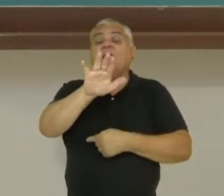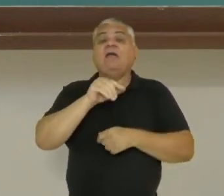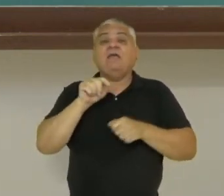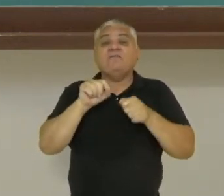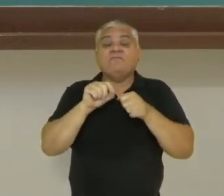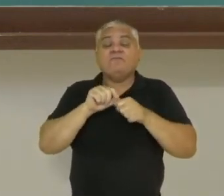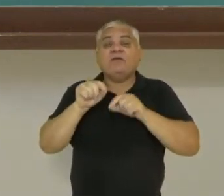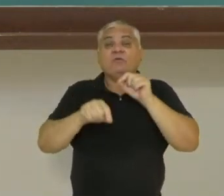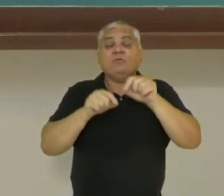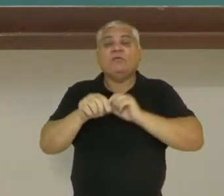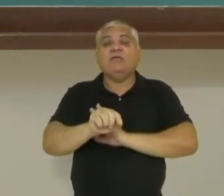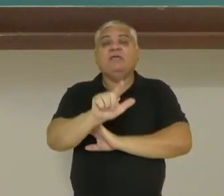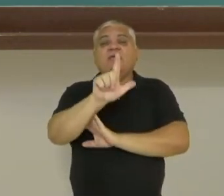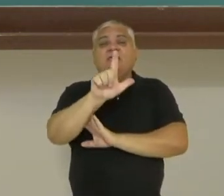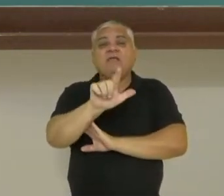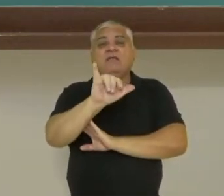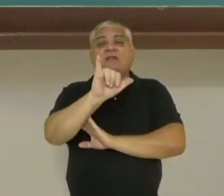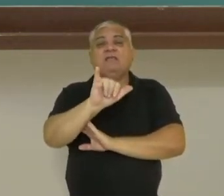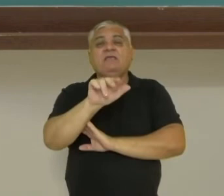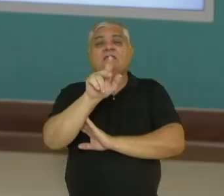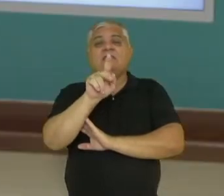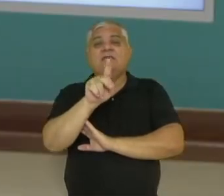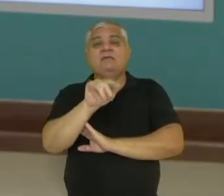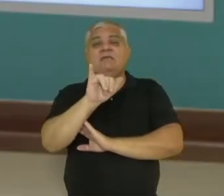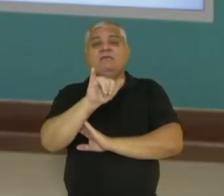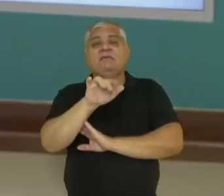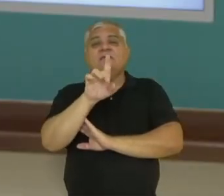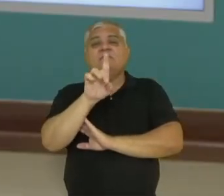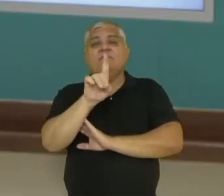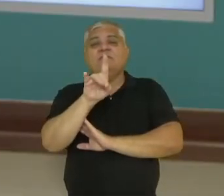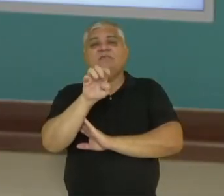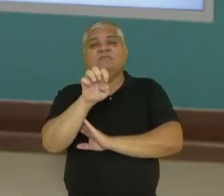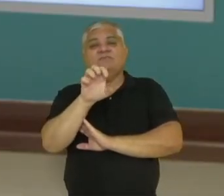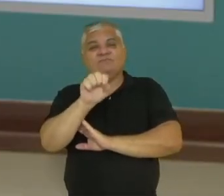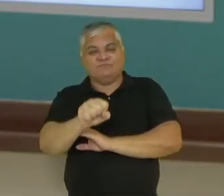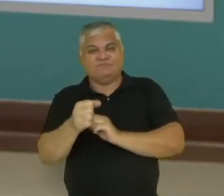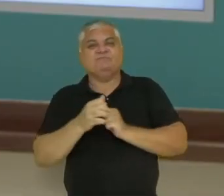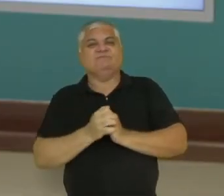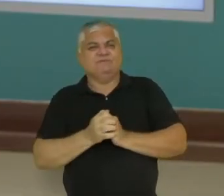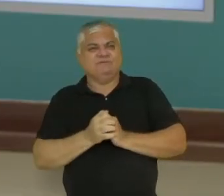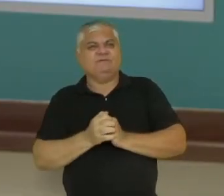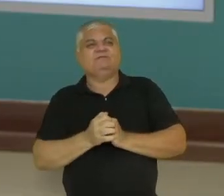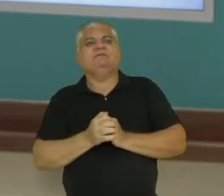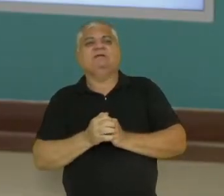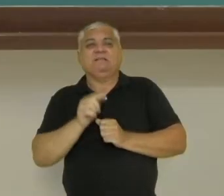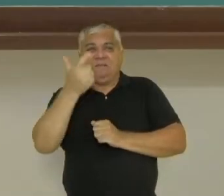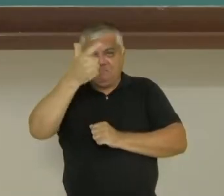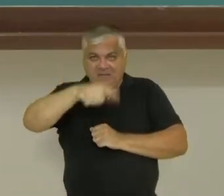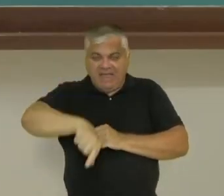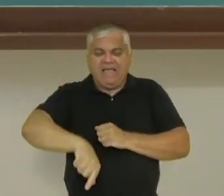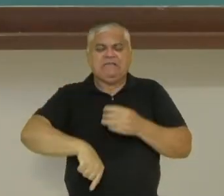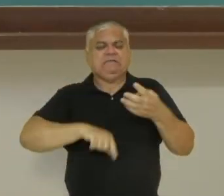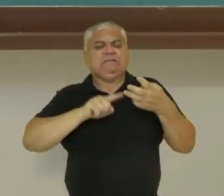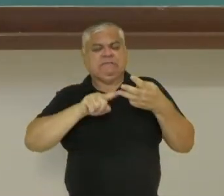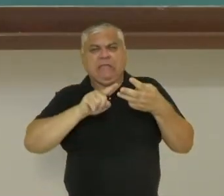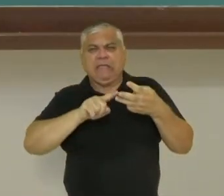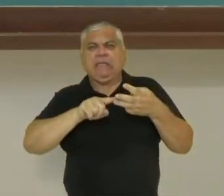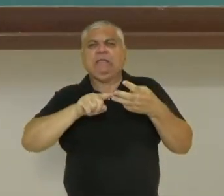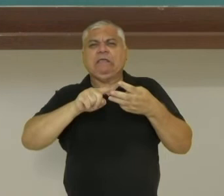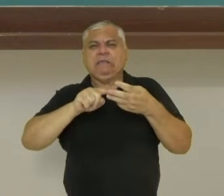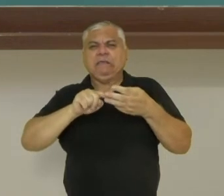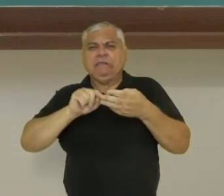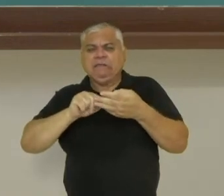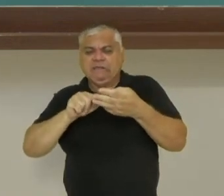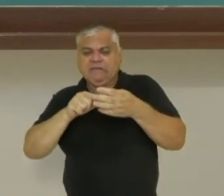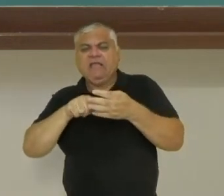os lipídios. Muito bem. Depois nós temos os centríolos, né, que estão ali envolvidos com a divisão